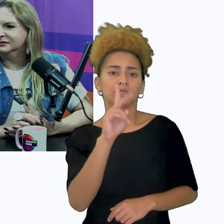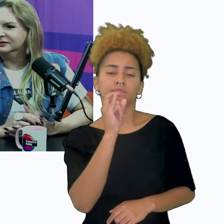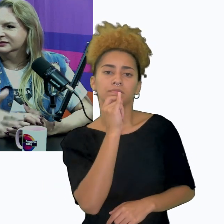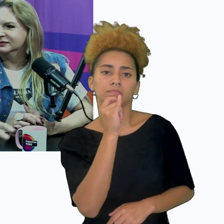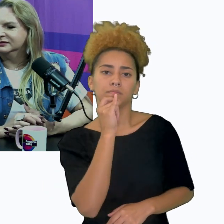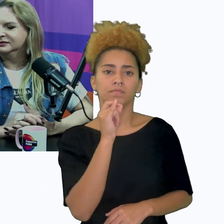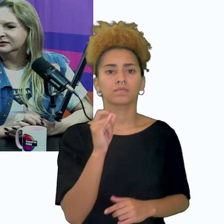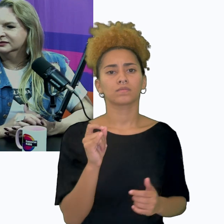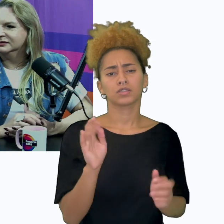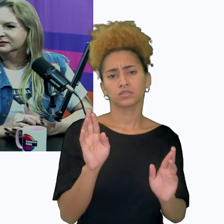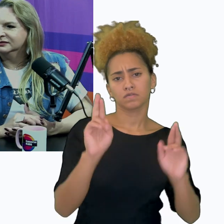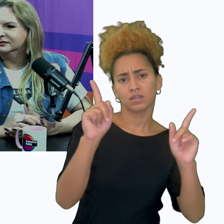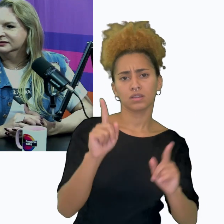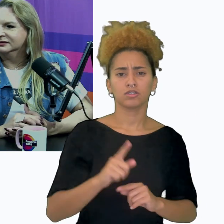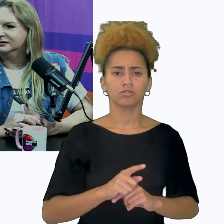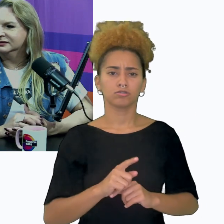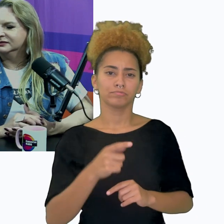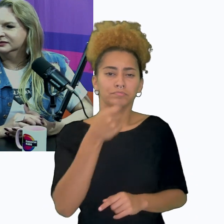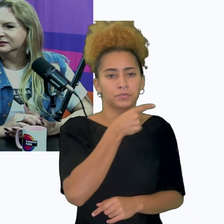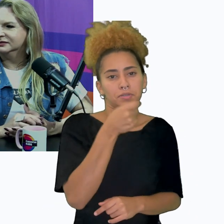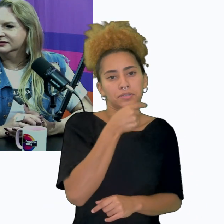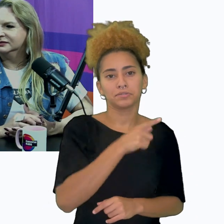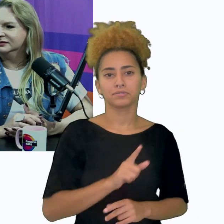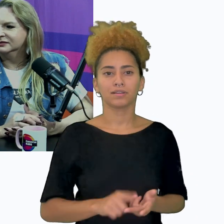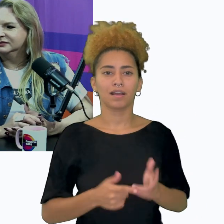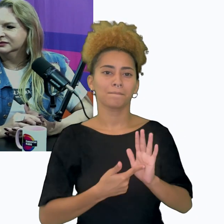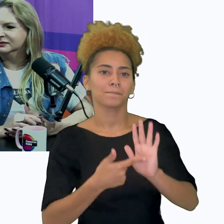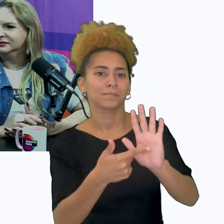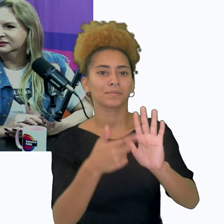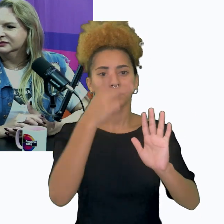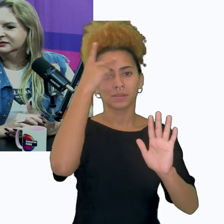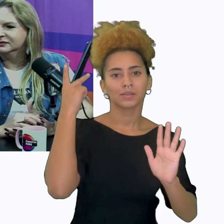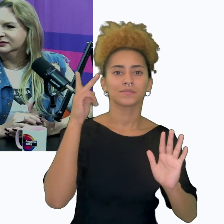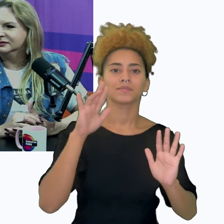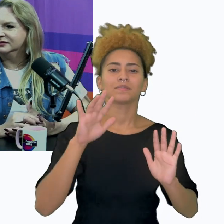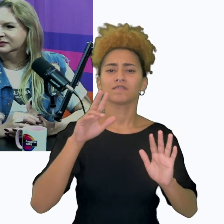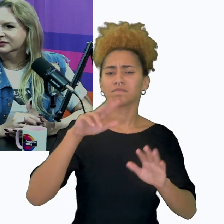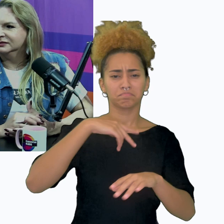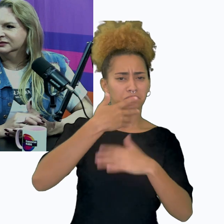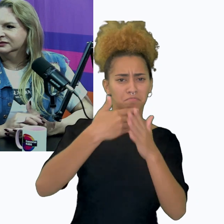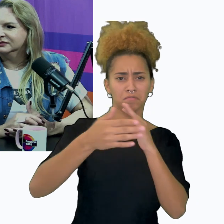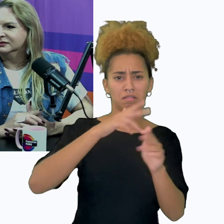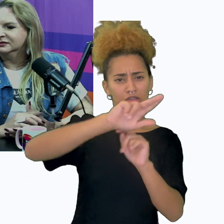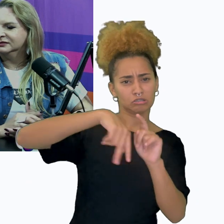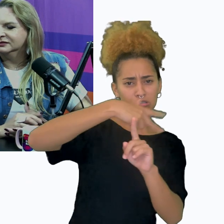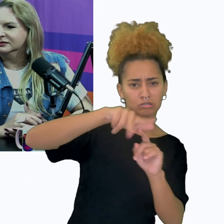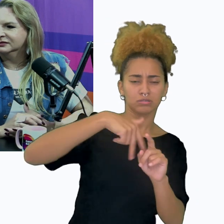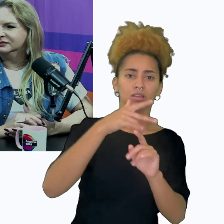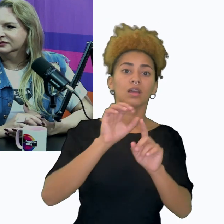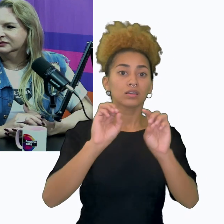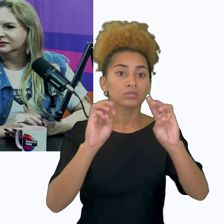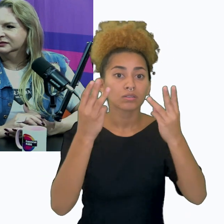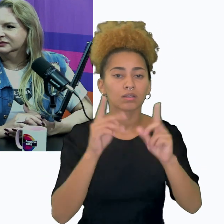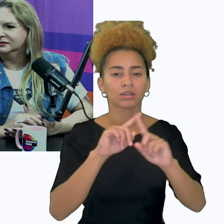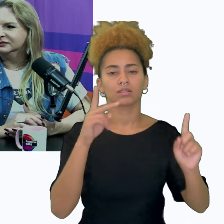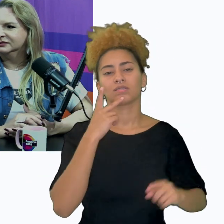pra ver uma coisa diferente, uma caricata, um humorista, alguma coisa que vai apresentar, alguém que vai se lançar, fazer um strip, alguma coisa. É